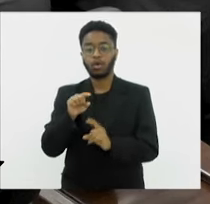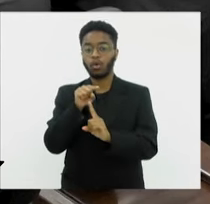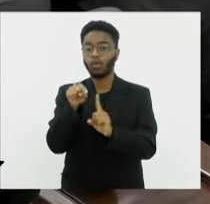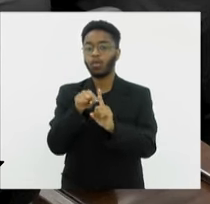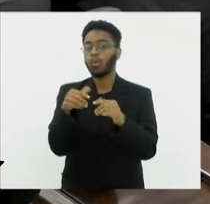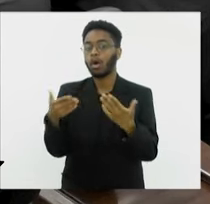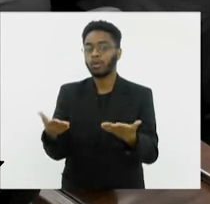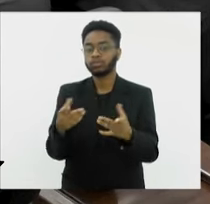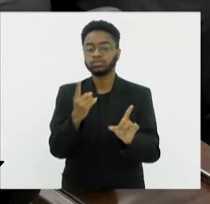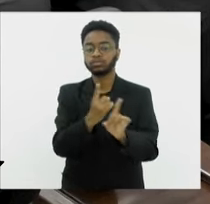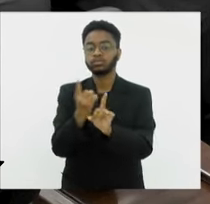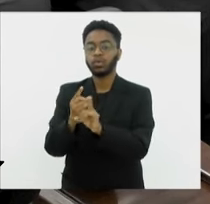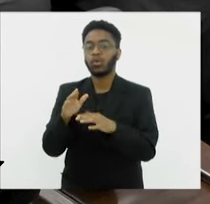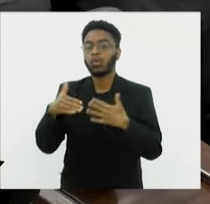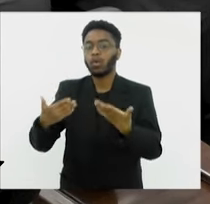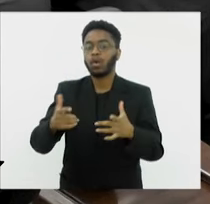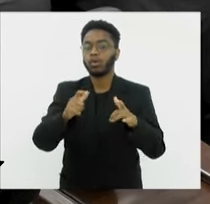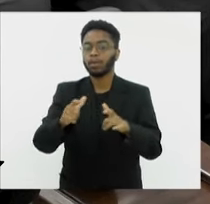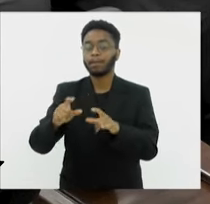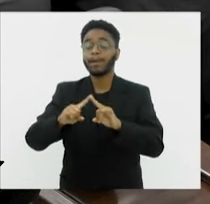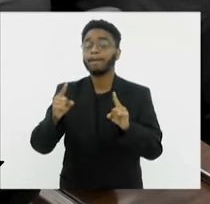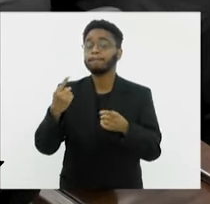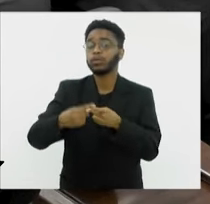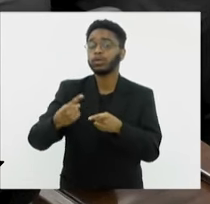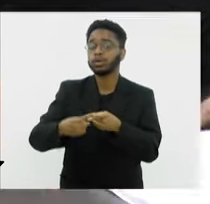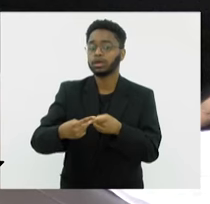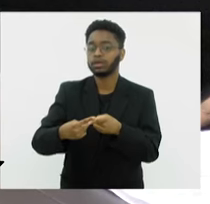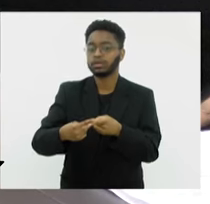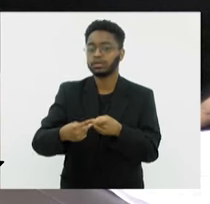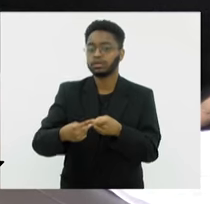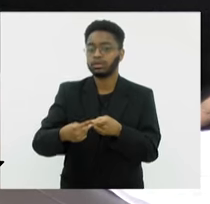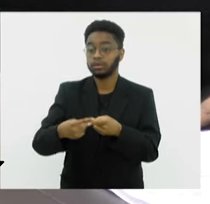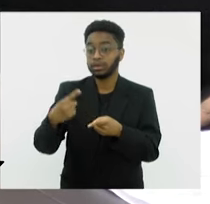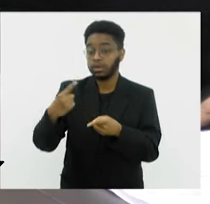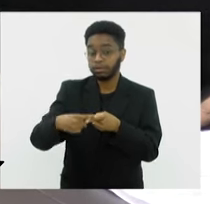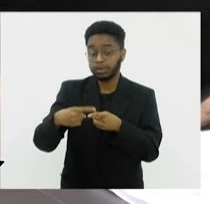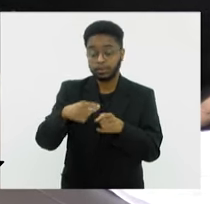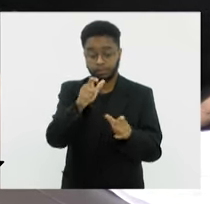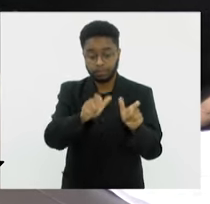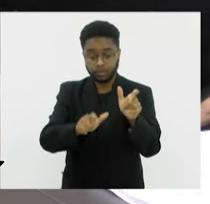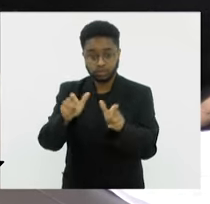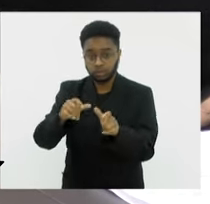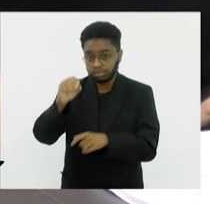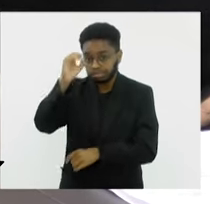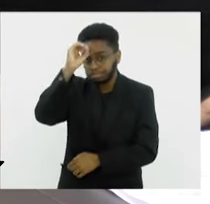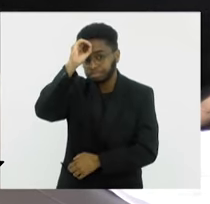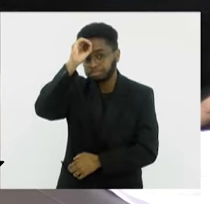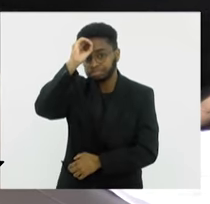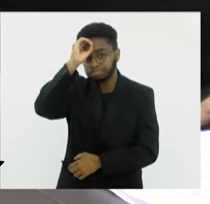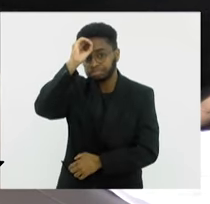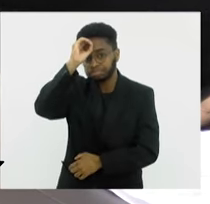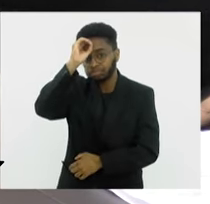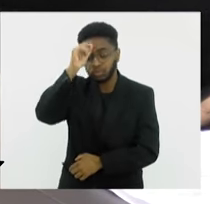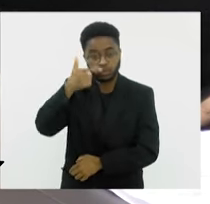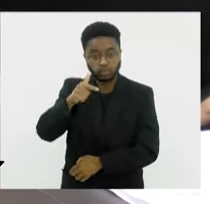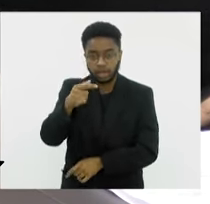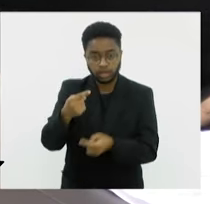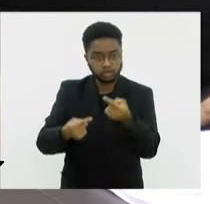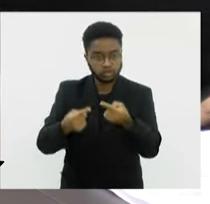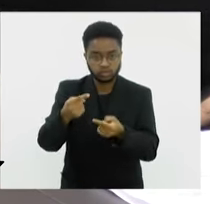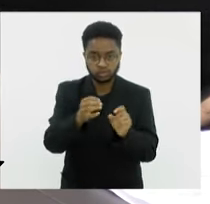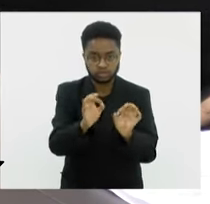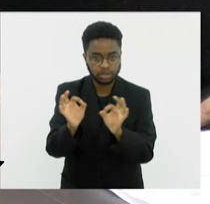Identificar os lugares. E por quê? Porque as pessoas não têm conhecimento, isso não foi discutido.